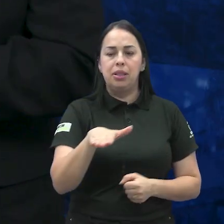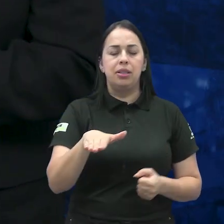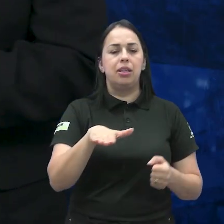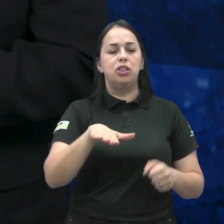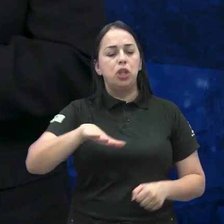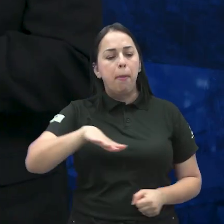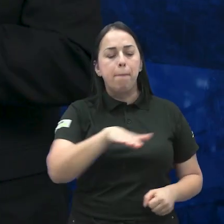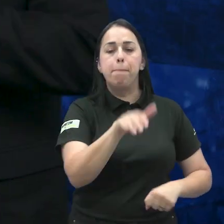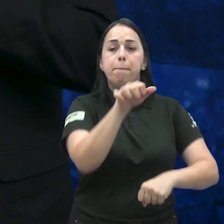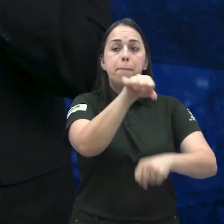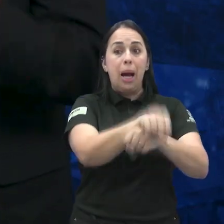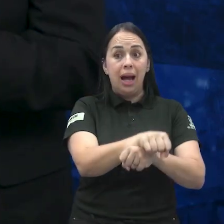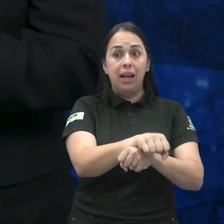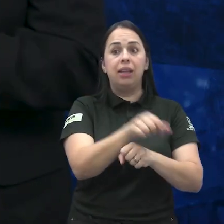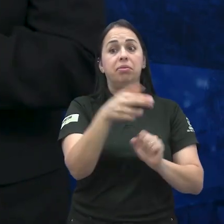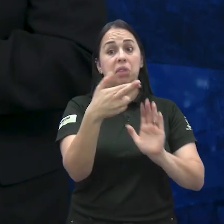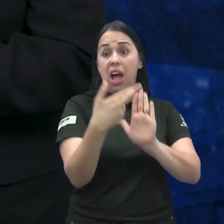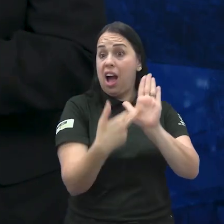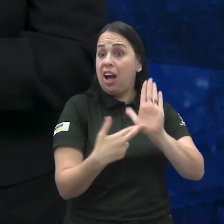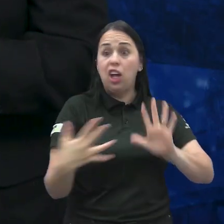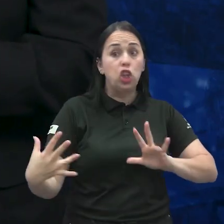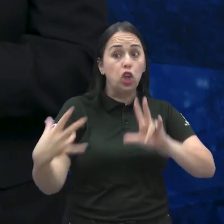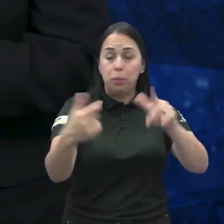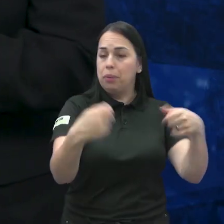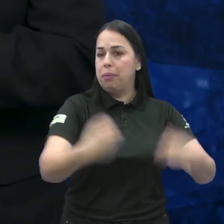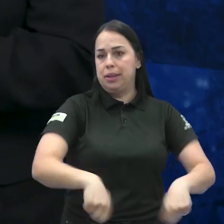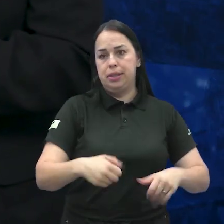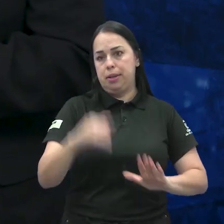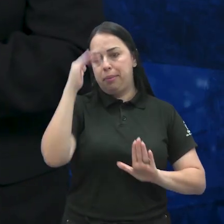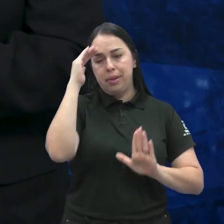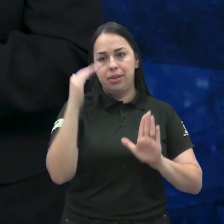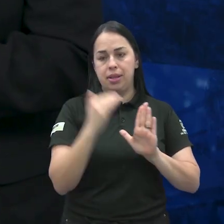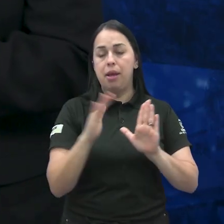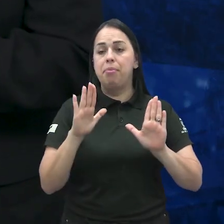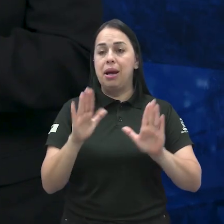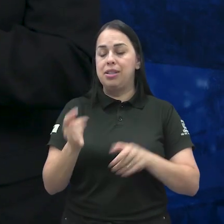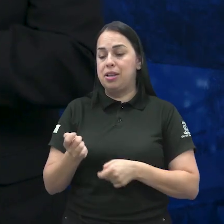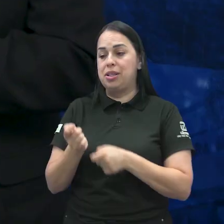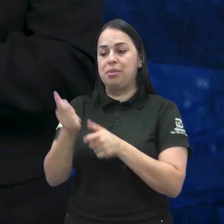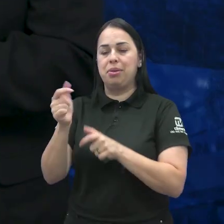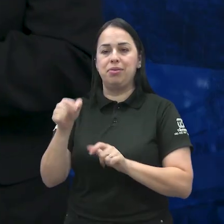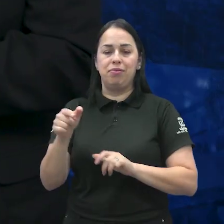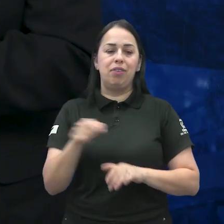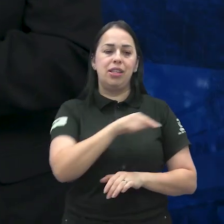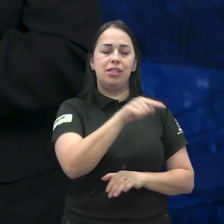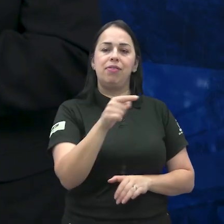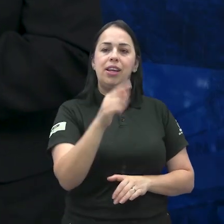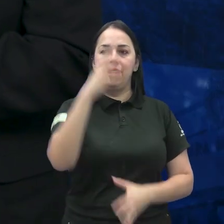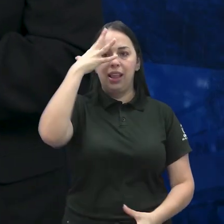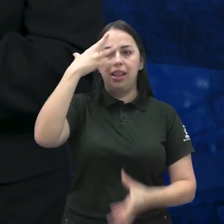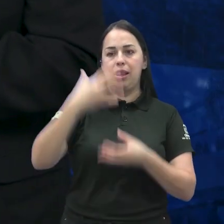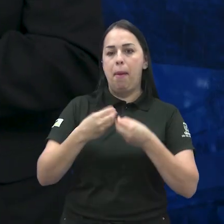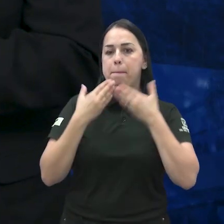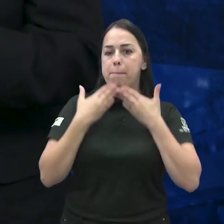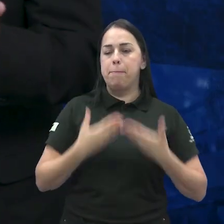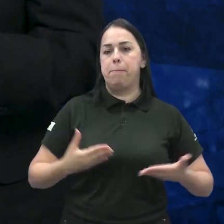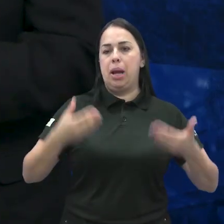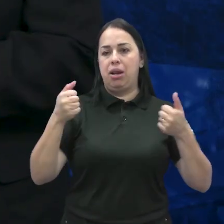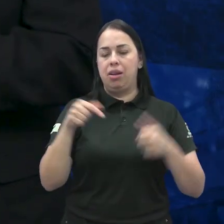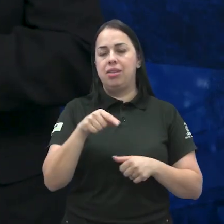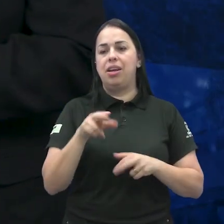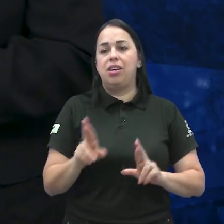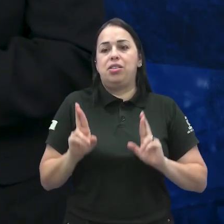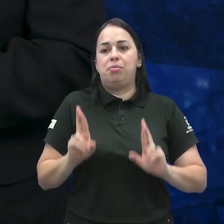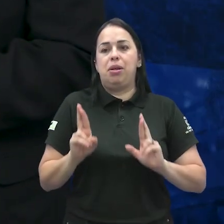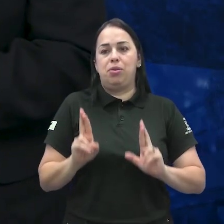estacionamento, preferências, as regras gerais de trânsito que todos devem aplicar, mas aí com esses benefícios podem ser melhor direcionados e